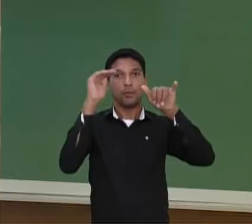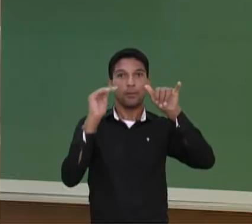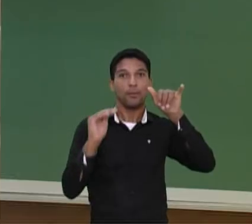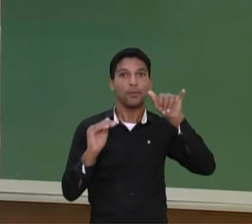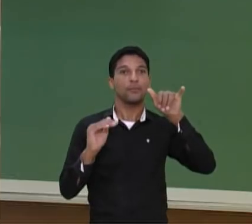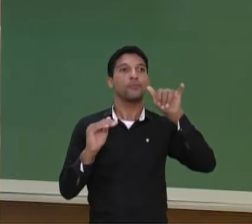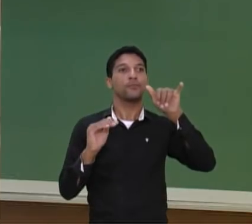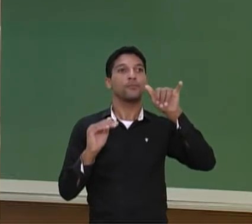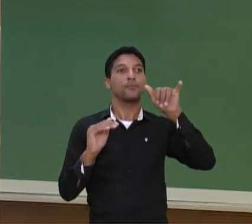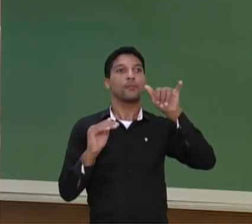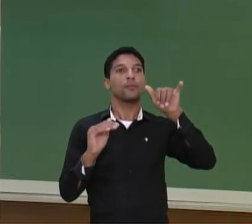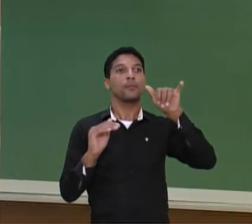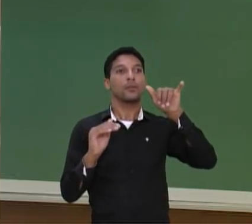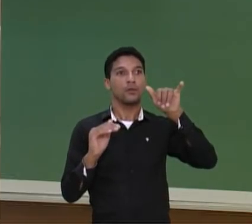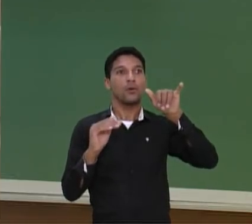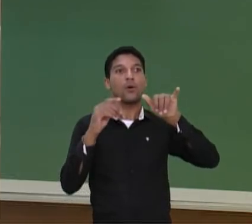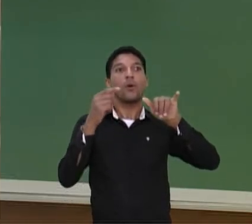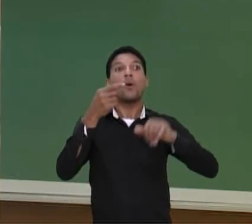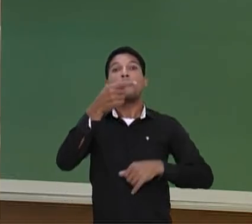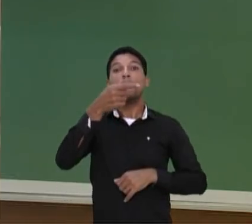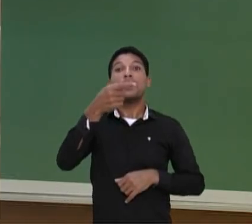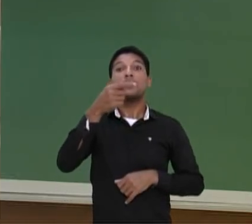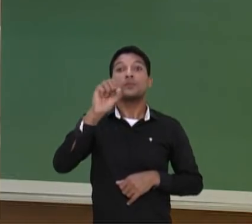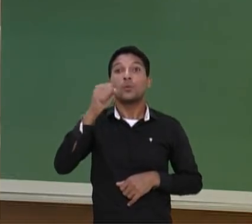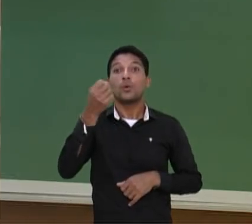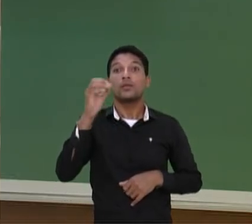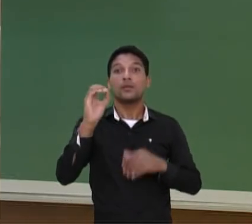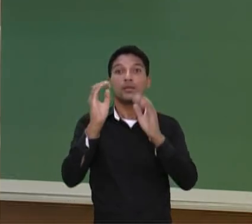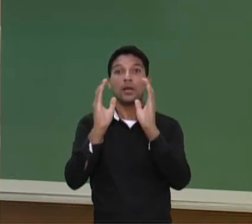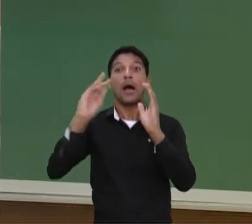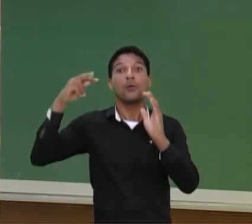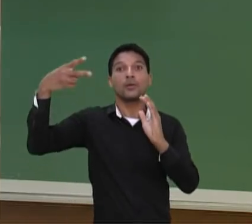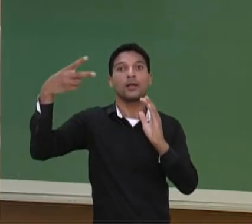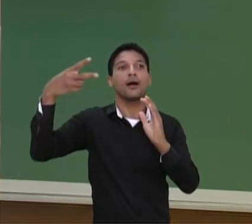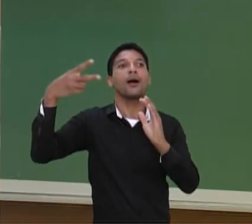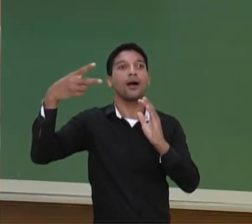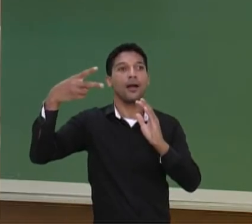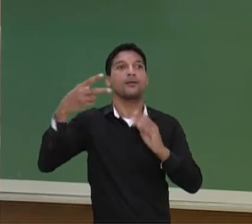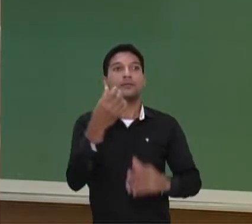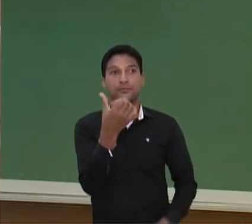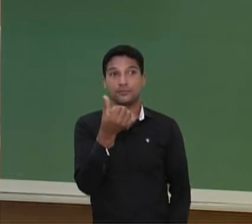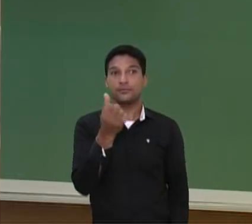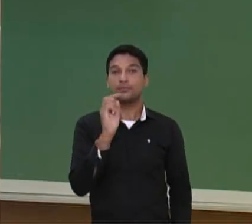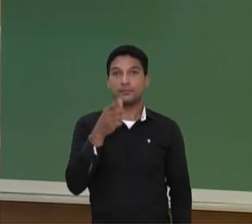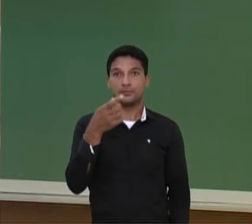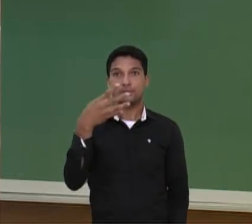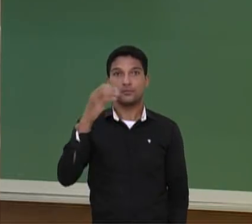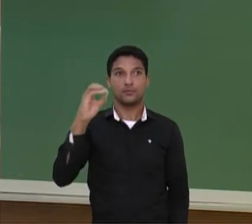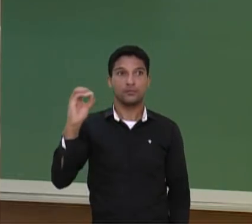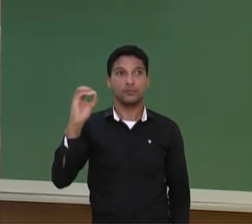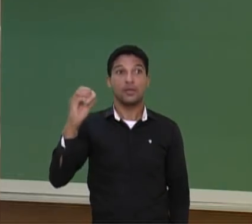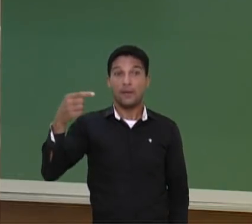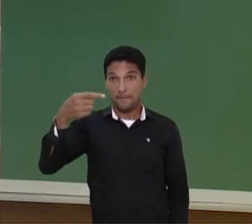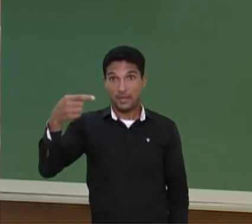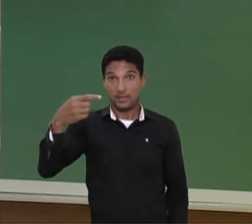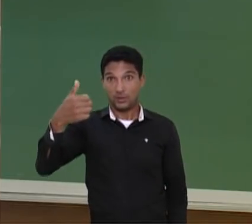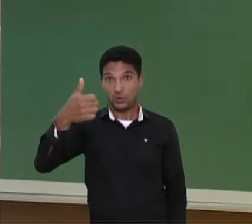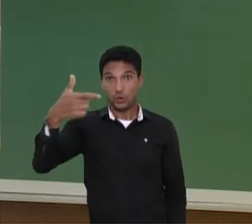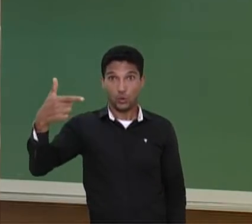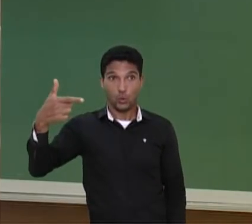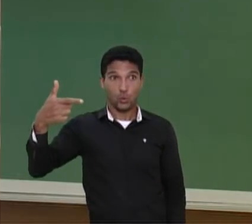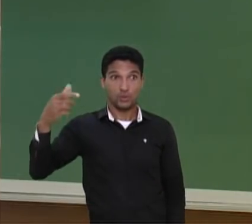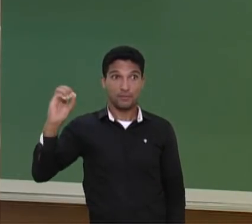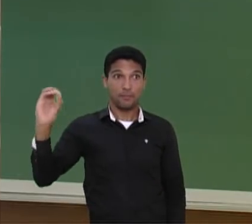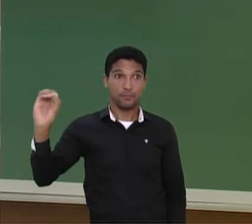menos 80 elevado ao quadrado 6400 - 4 x 14 x 3000 12 mil